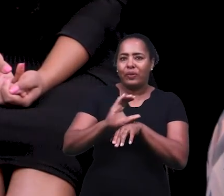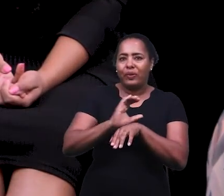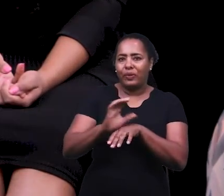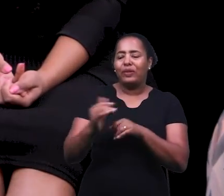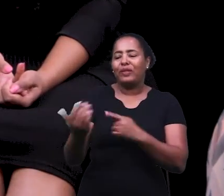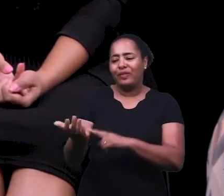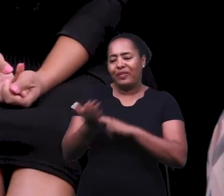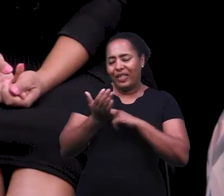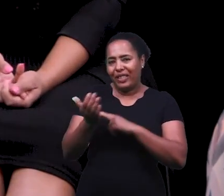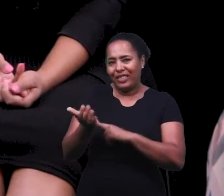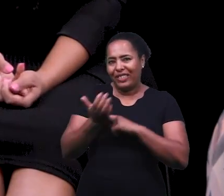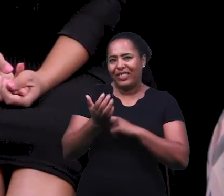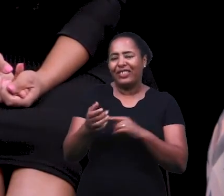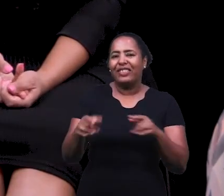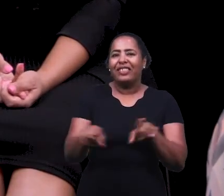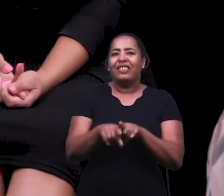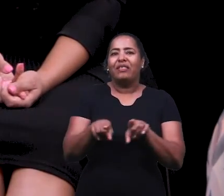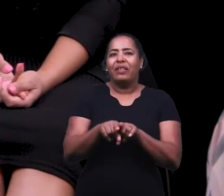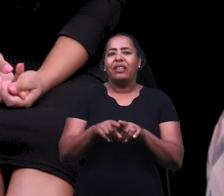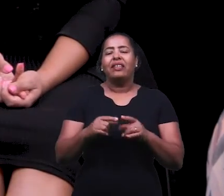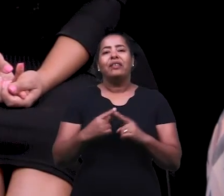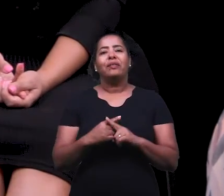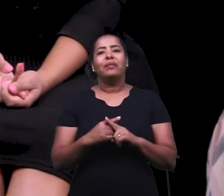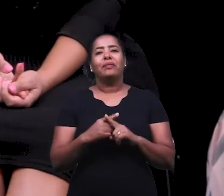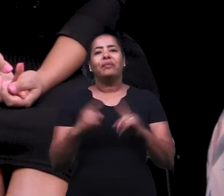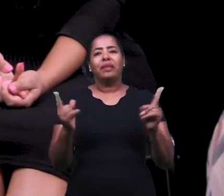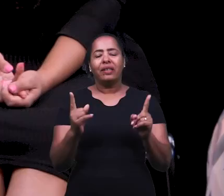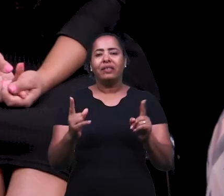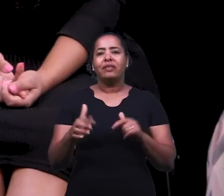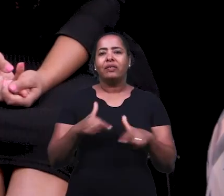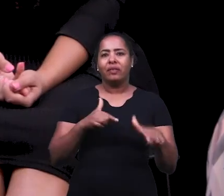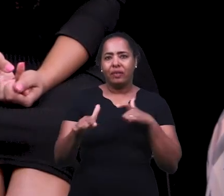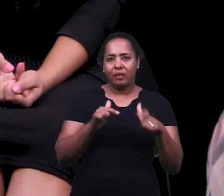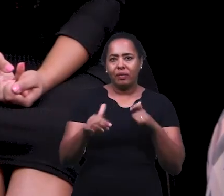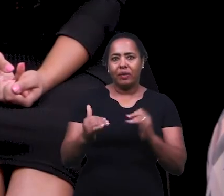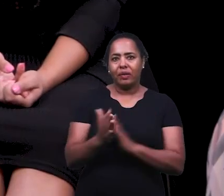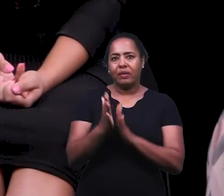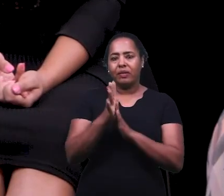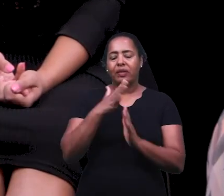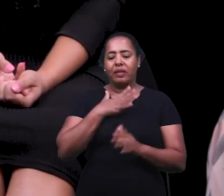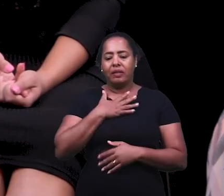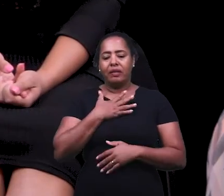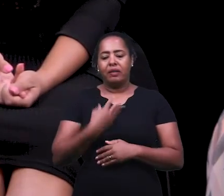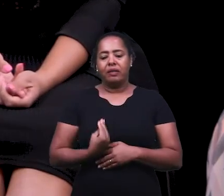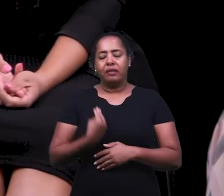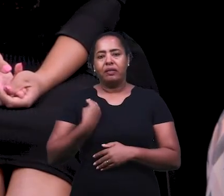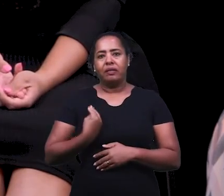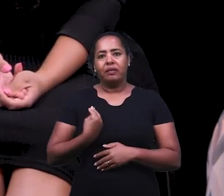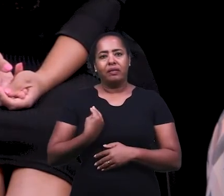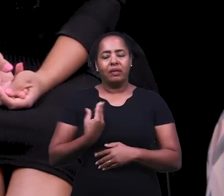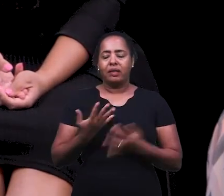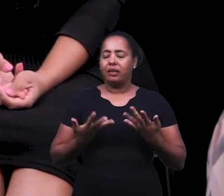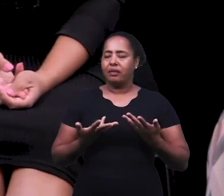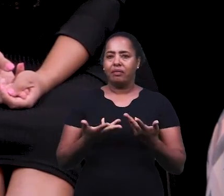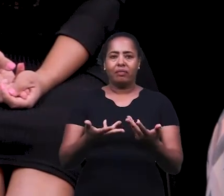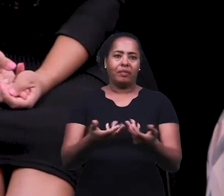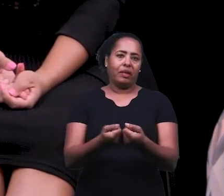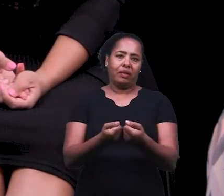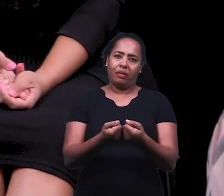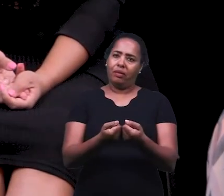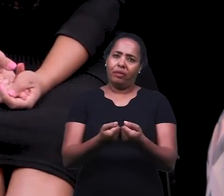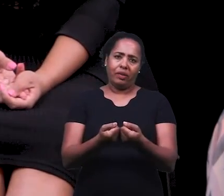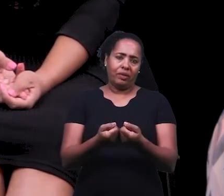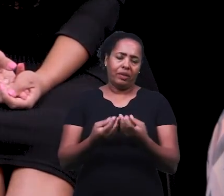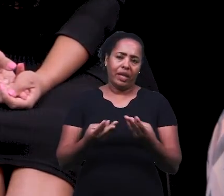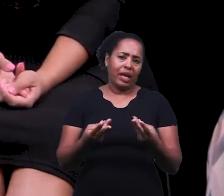alguns cursos, né? Que me ajudou um pouco, né, Jane? Mas, assim, o trabalho do louvor, para